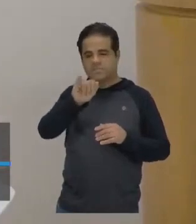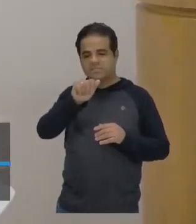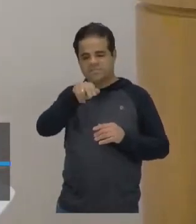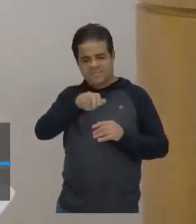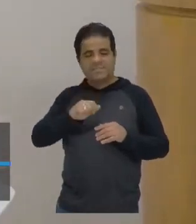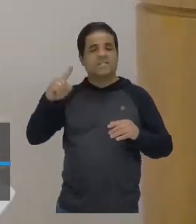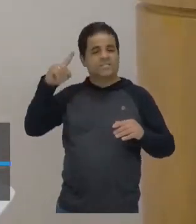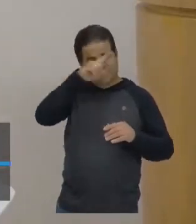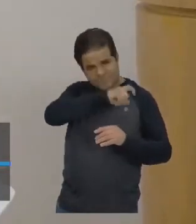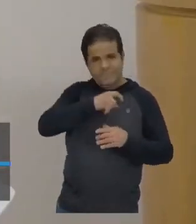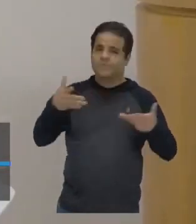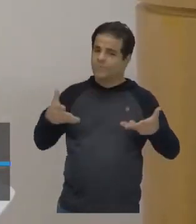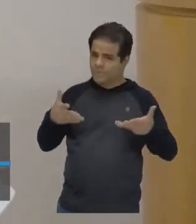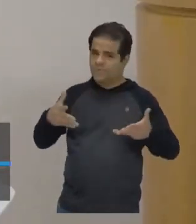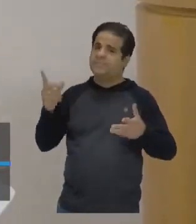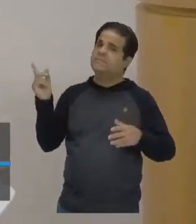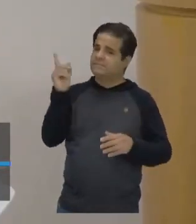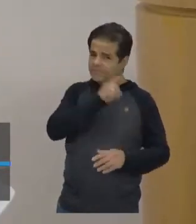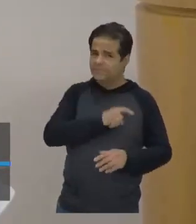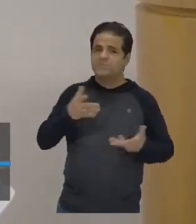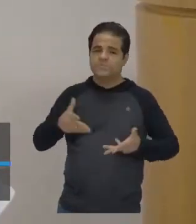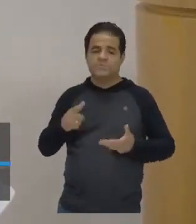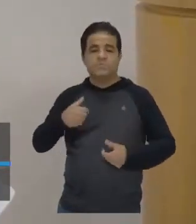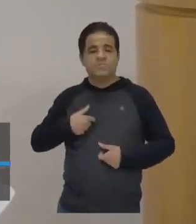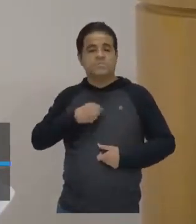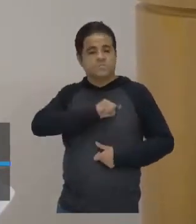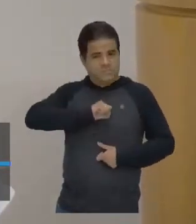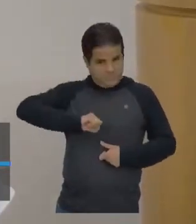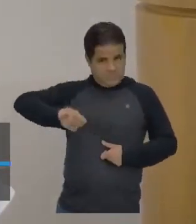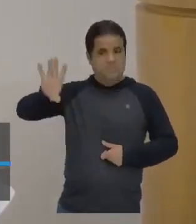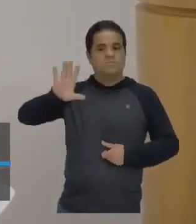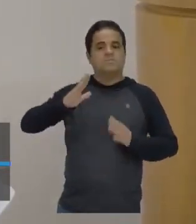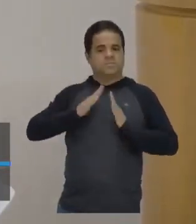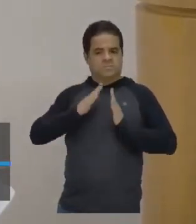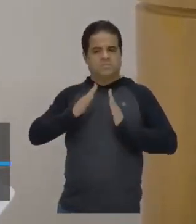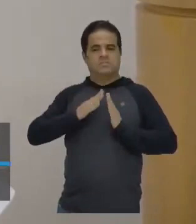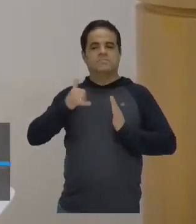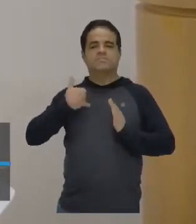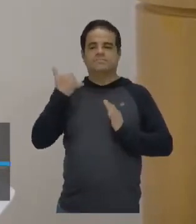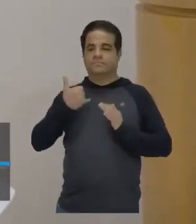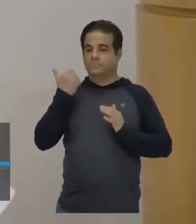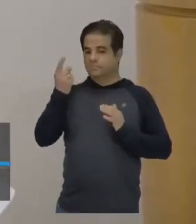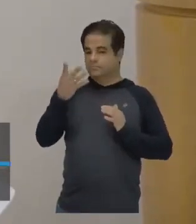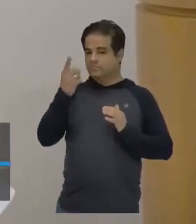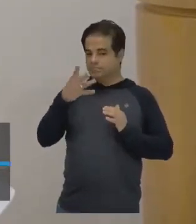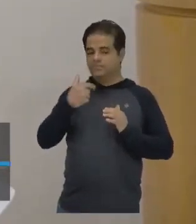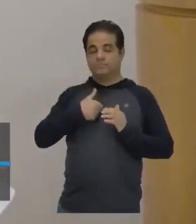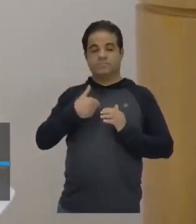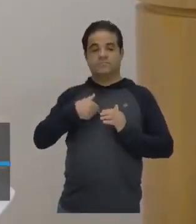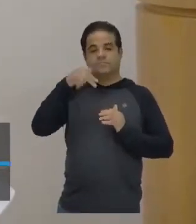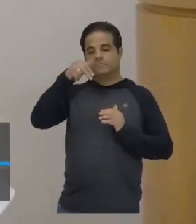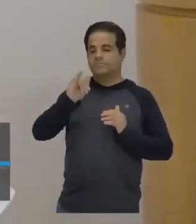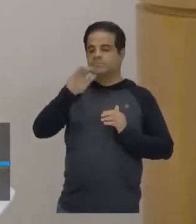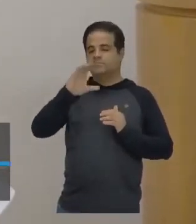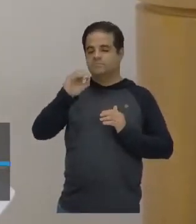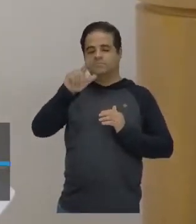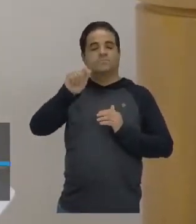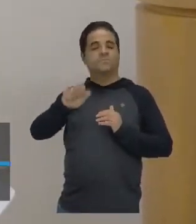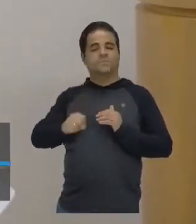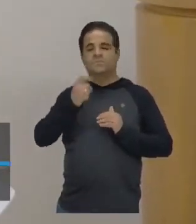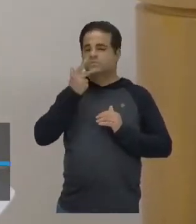difícil na atualidade. Olha difícil, a polêmica. Eu saí com 14. 14? E o Nicolas está